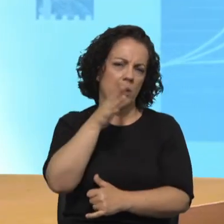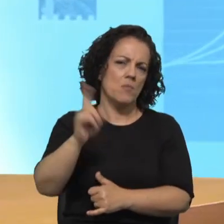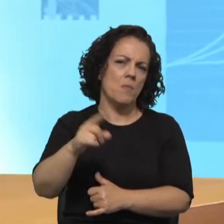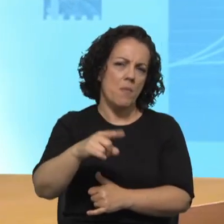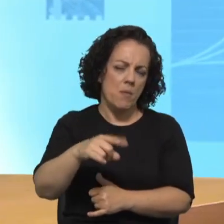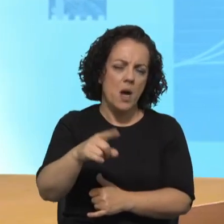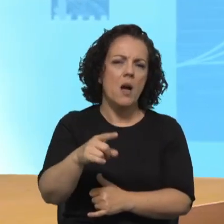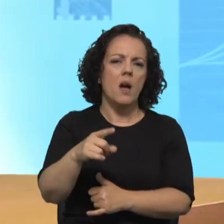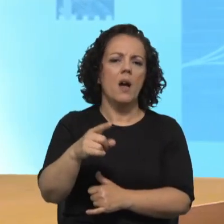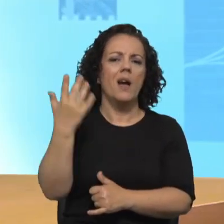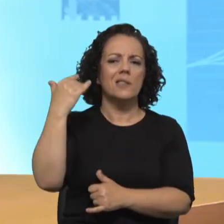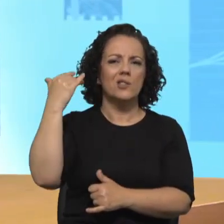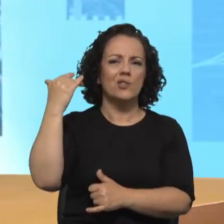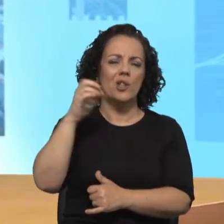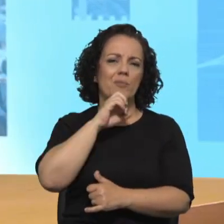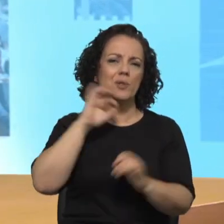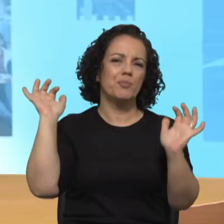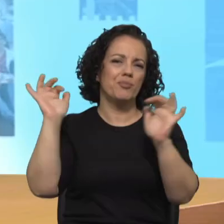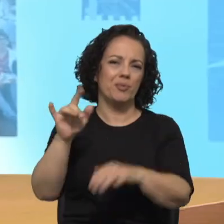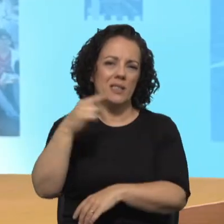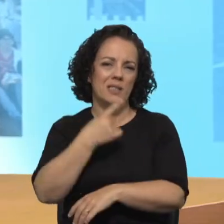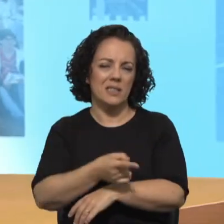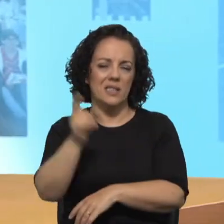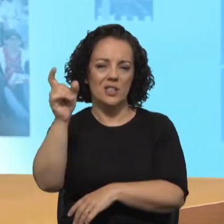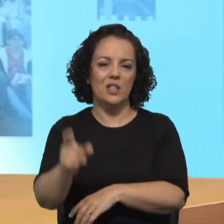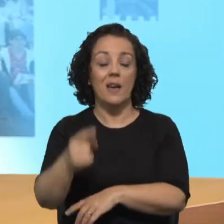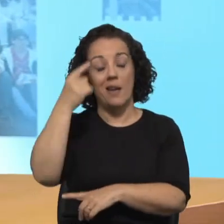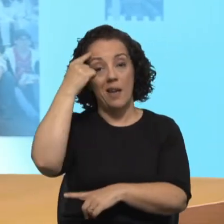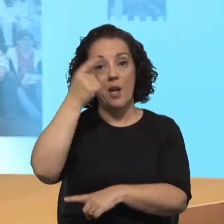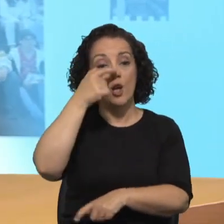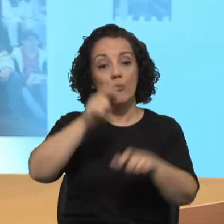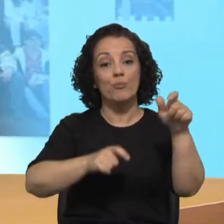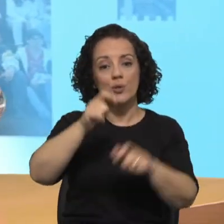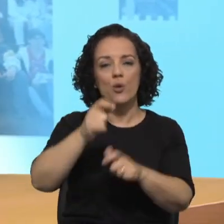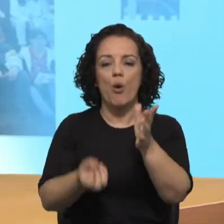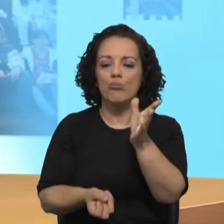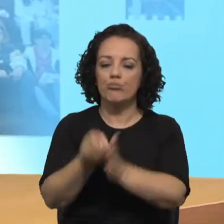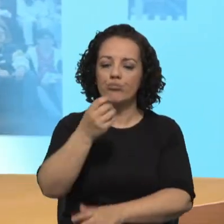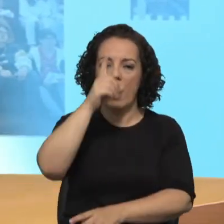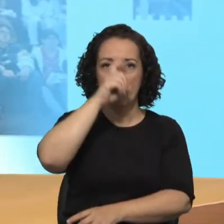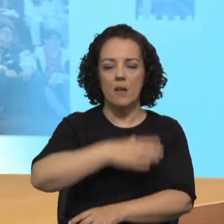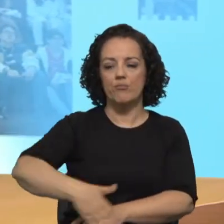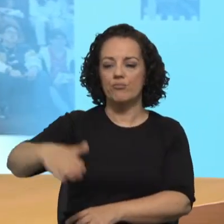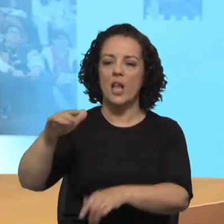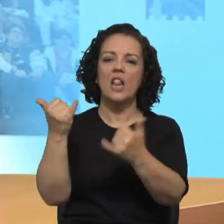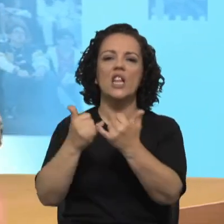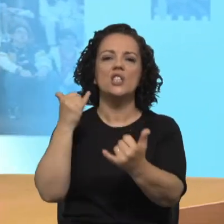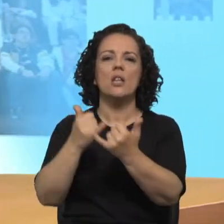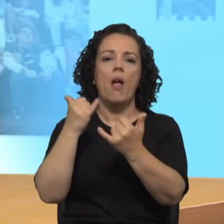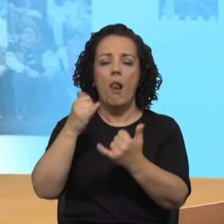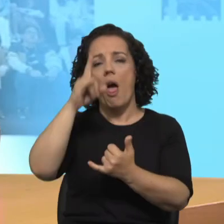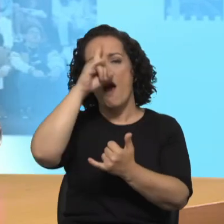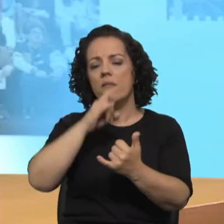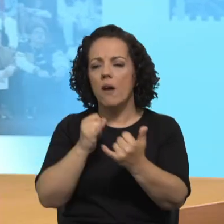que houve com os jovens, que é os nativos, ele está a pensar nos nativos digitais que têm esta tendência para se isolarem agarrados ao telemóvel ou